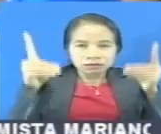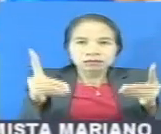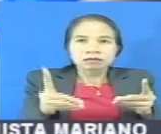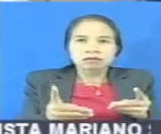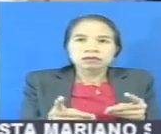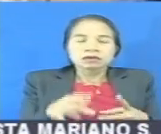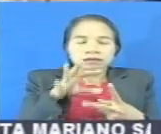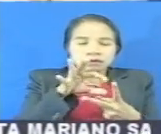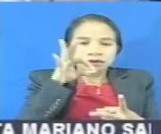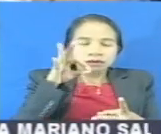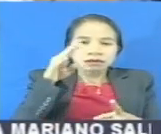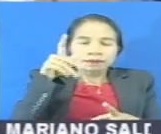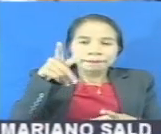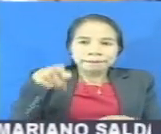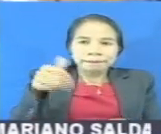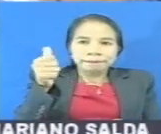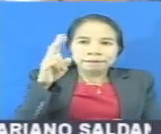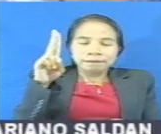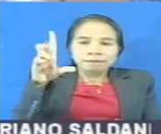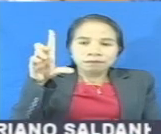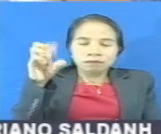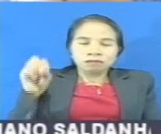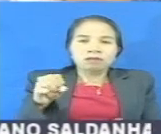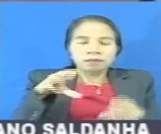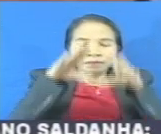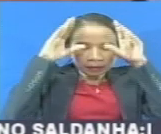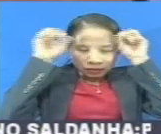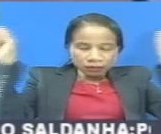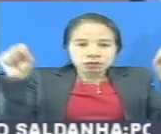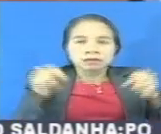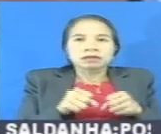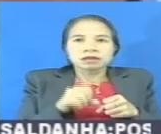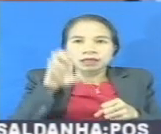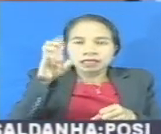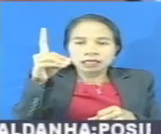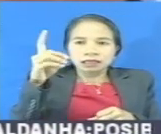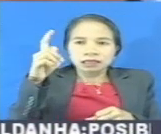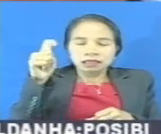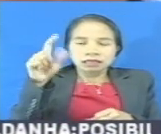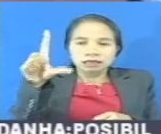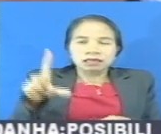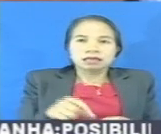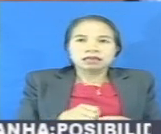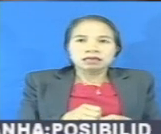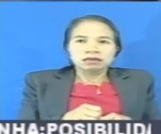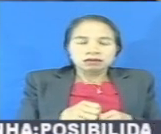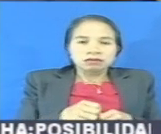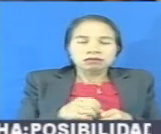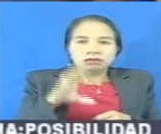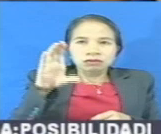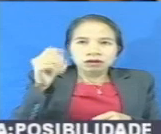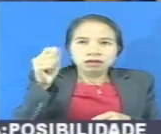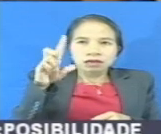delibera, nomeação para Paulo da Silva para presidente do Conselho de Administração de Eletricidade de Timor-Leste, empresa pública. No Carlos Peloi